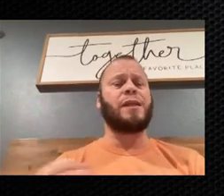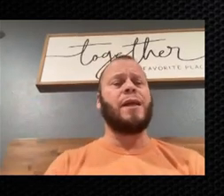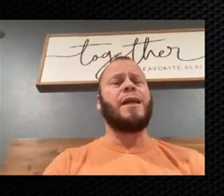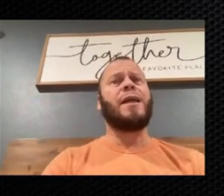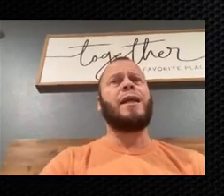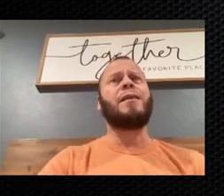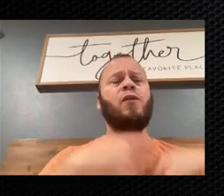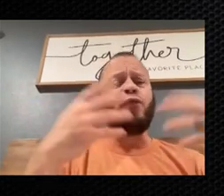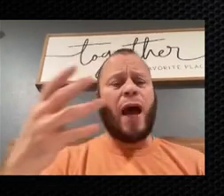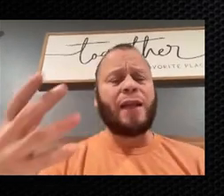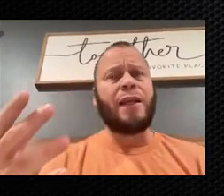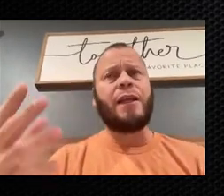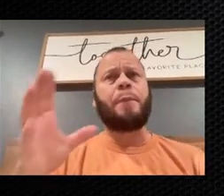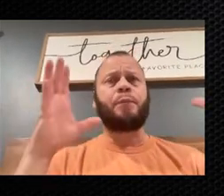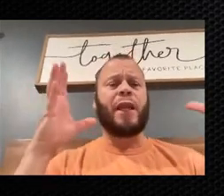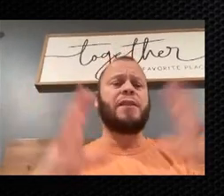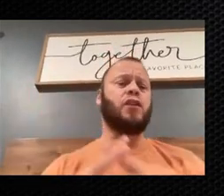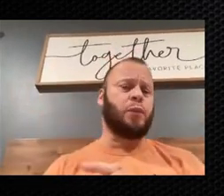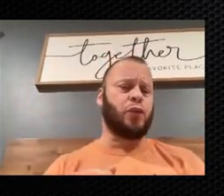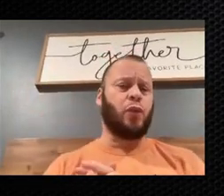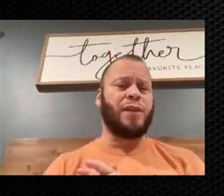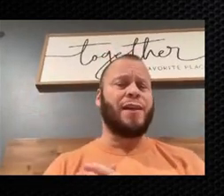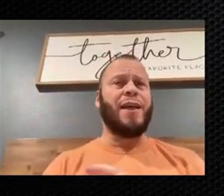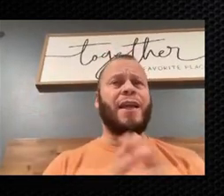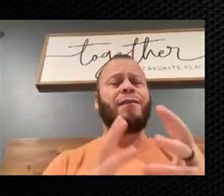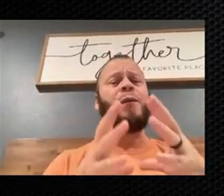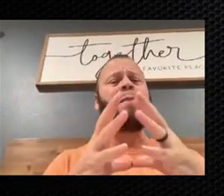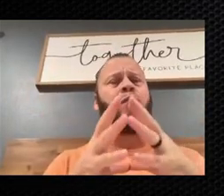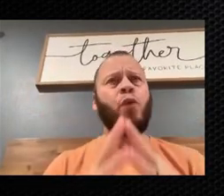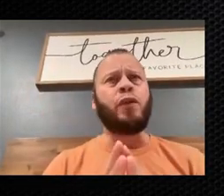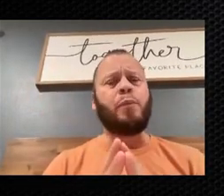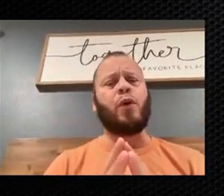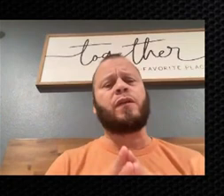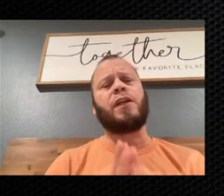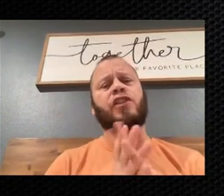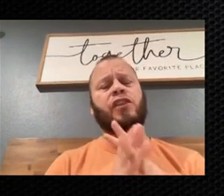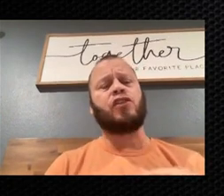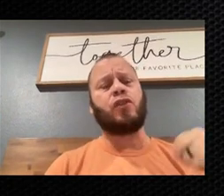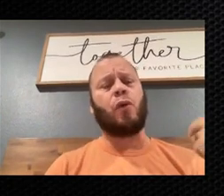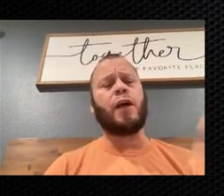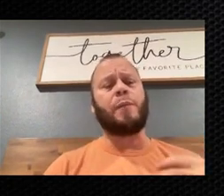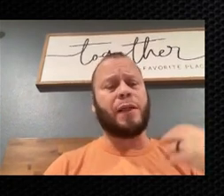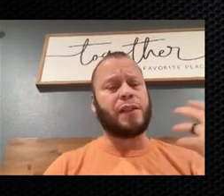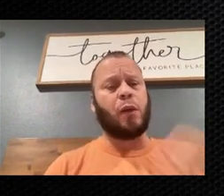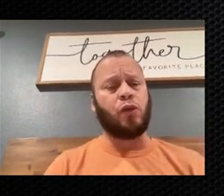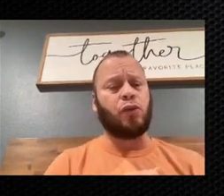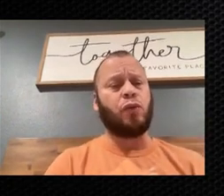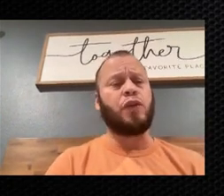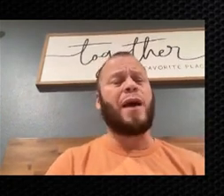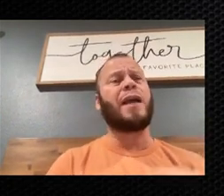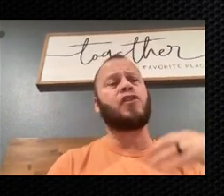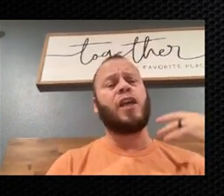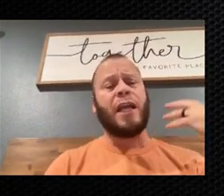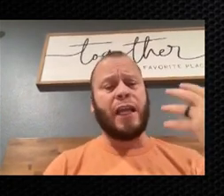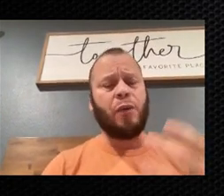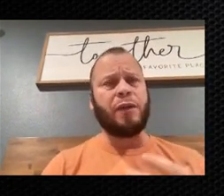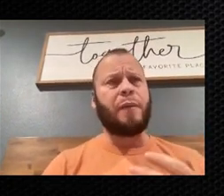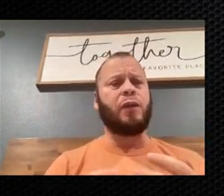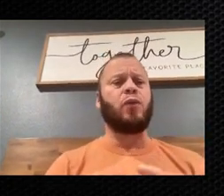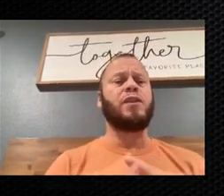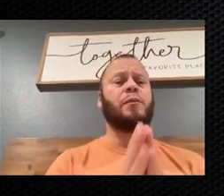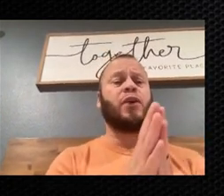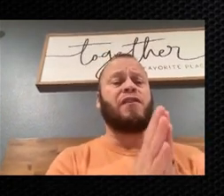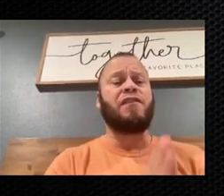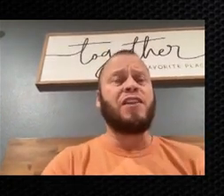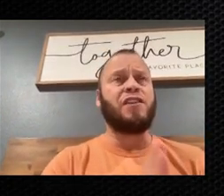André Mendonça que não faria esse tipo de coisa então é muito importante que a gente Olhe pela saúde do Nunes Marques e